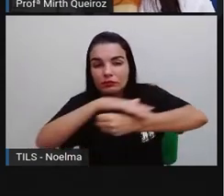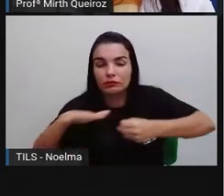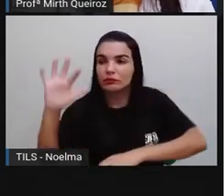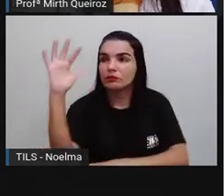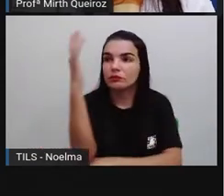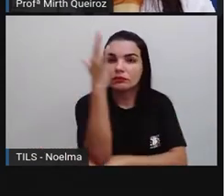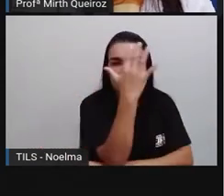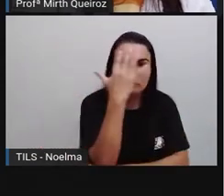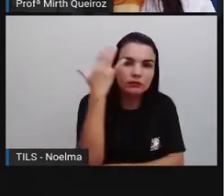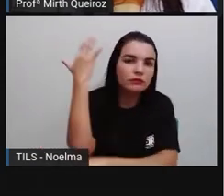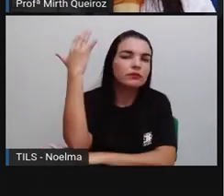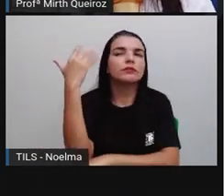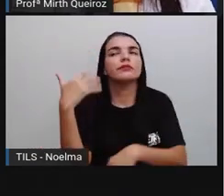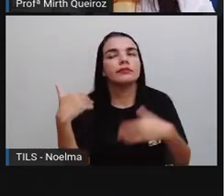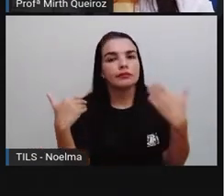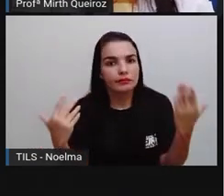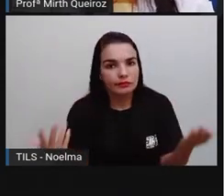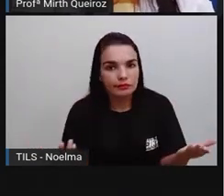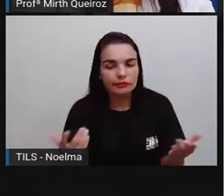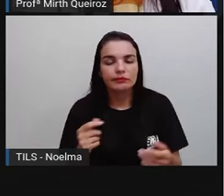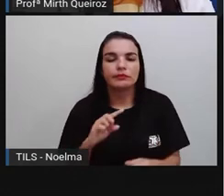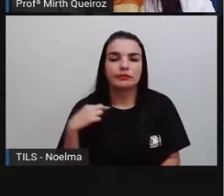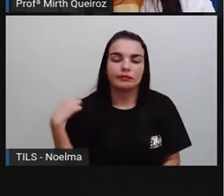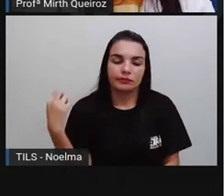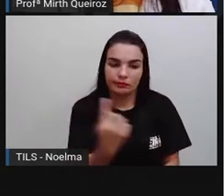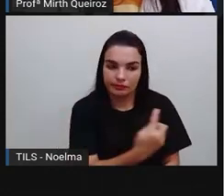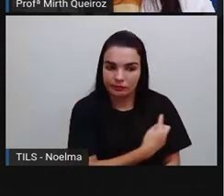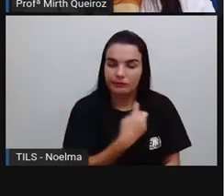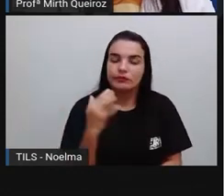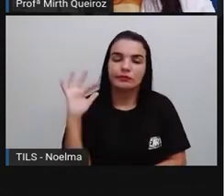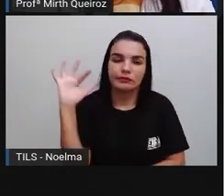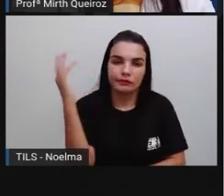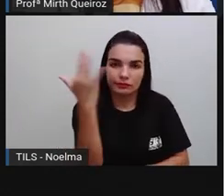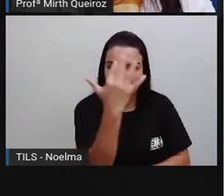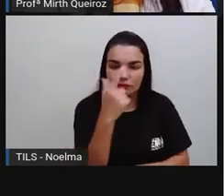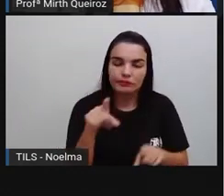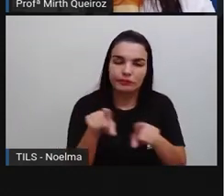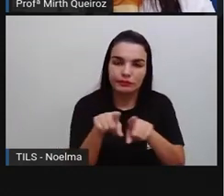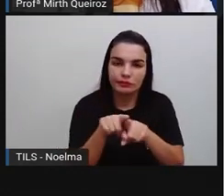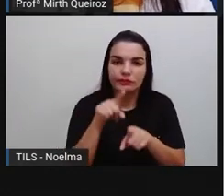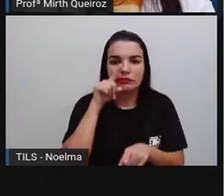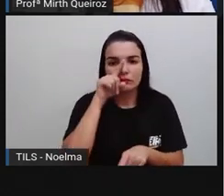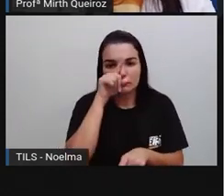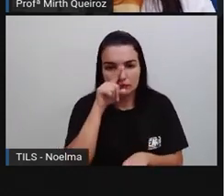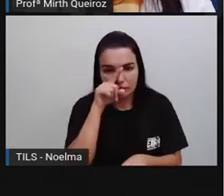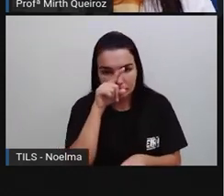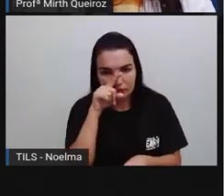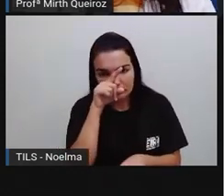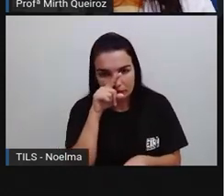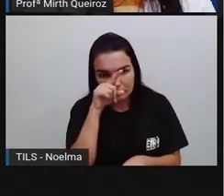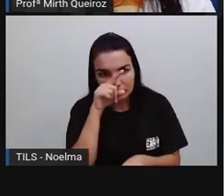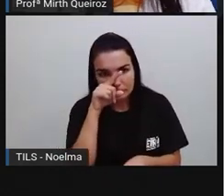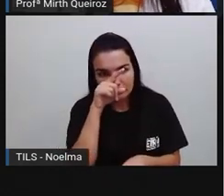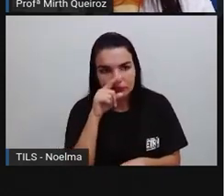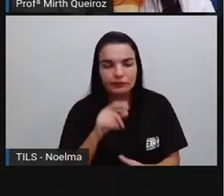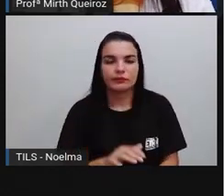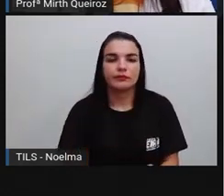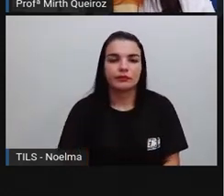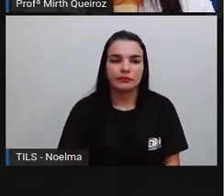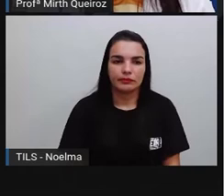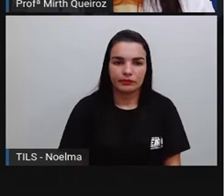exagerada aí da nossa mãe natureza, das nossas plantas aí, faz com que também possam